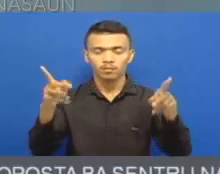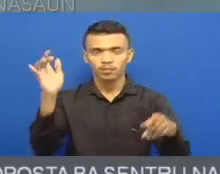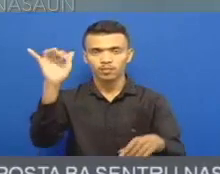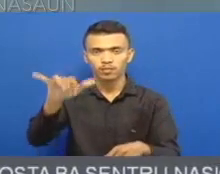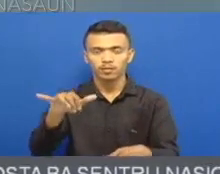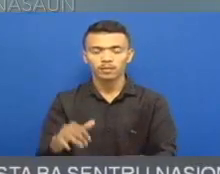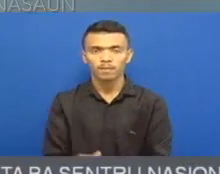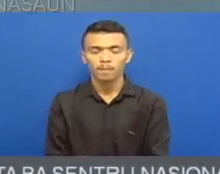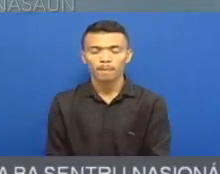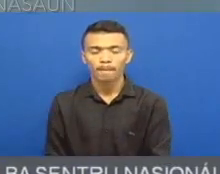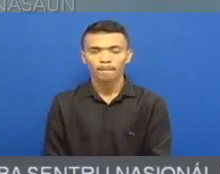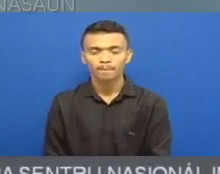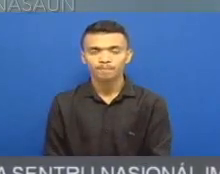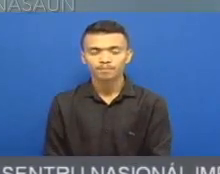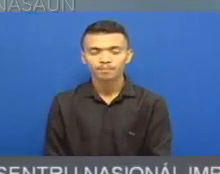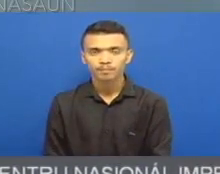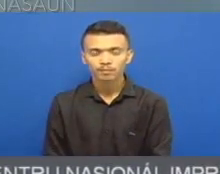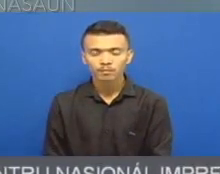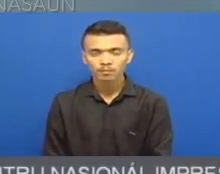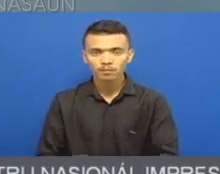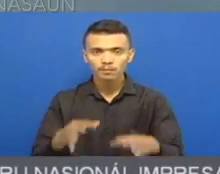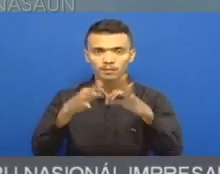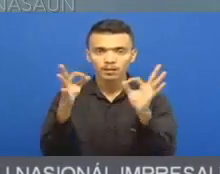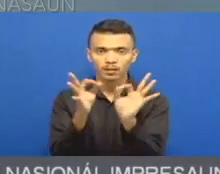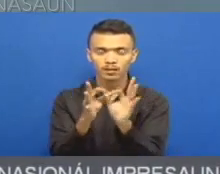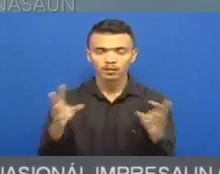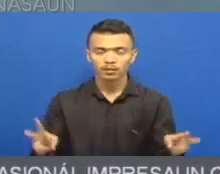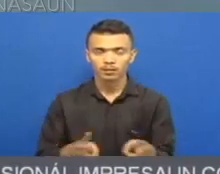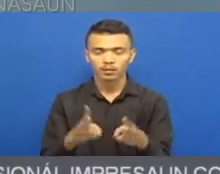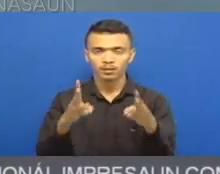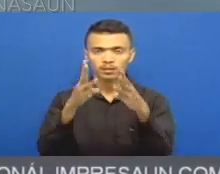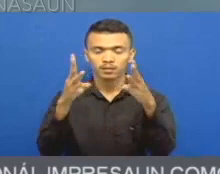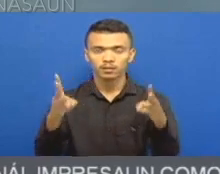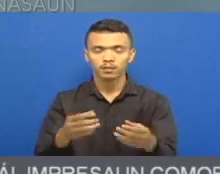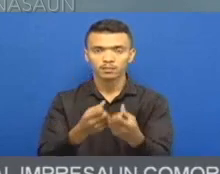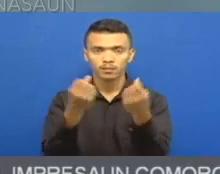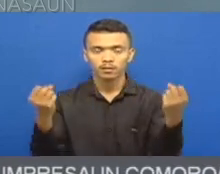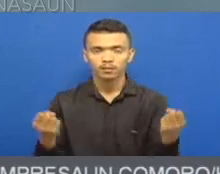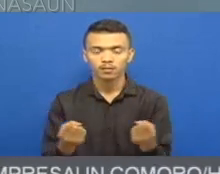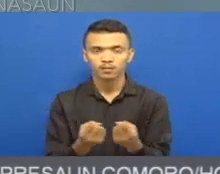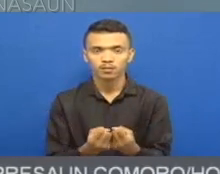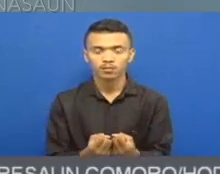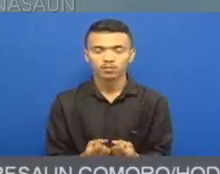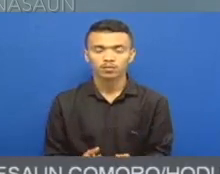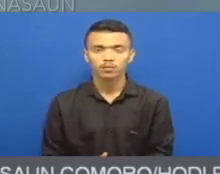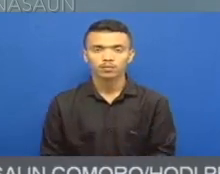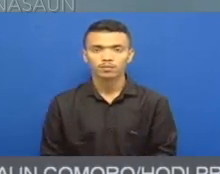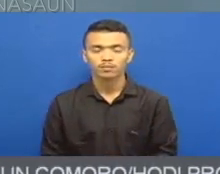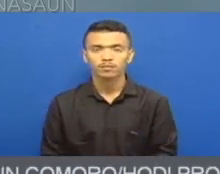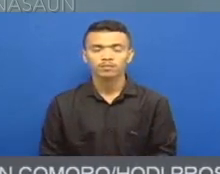A reabilitação estrada área usi Dailari toma ia suku Tecnomata companhia